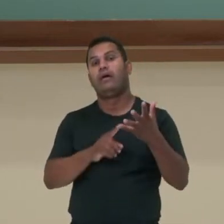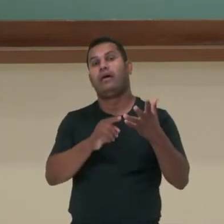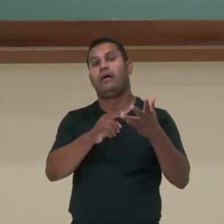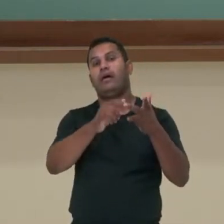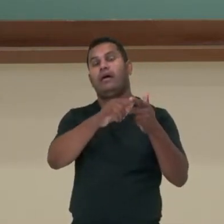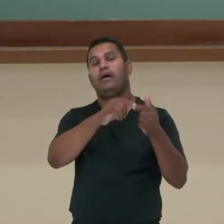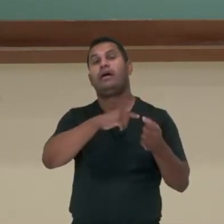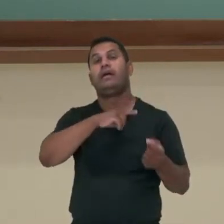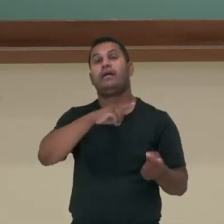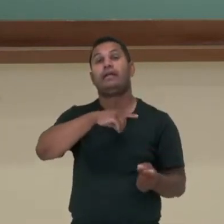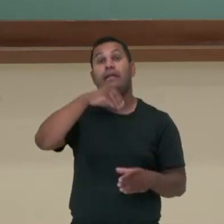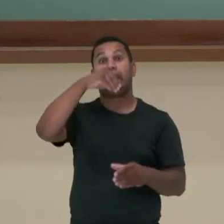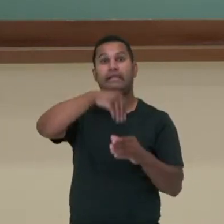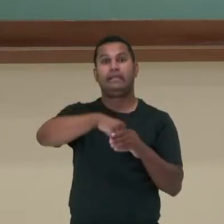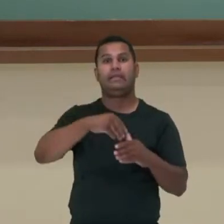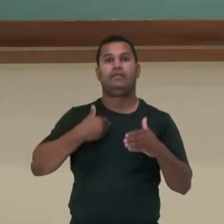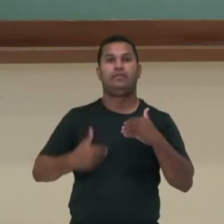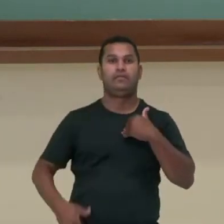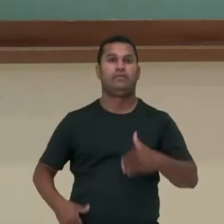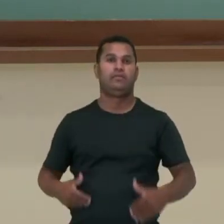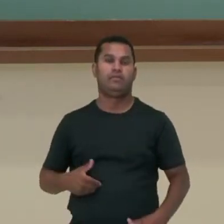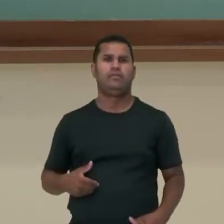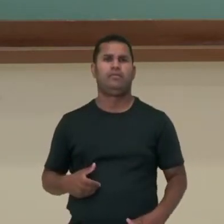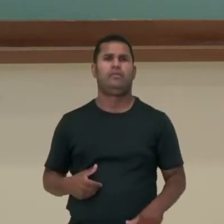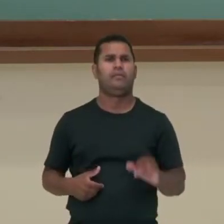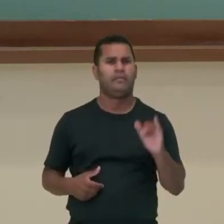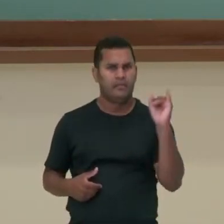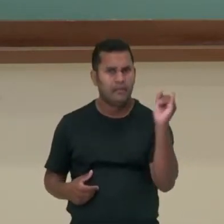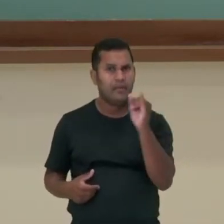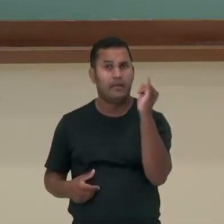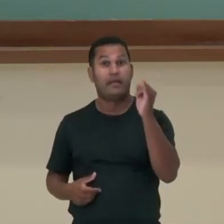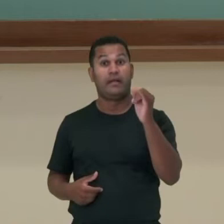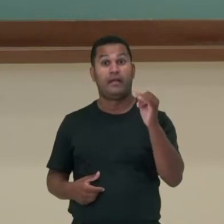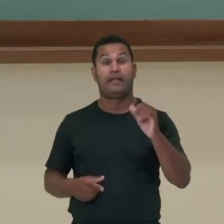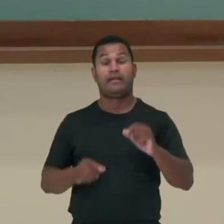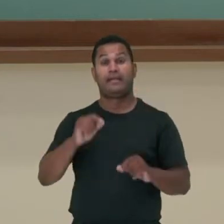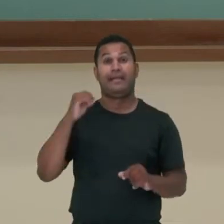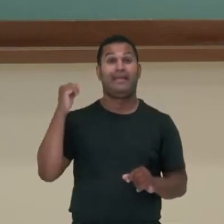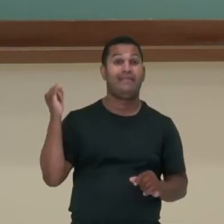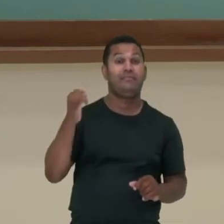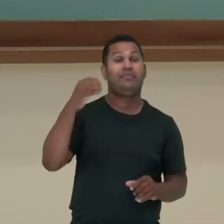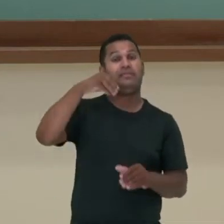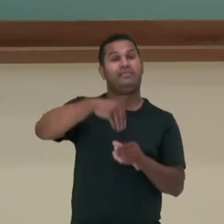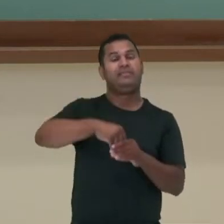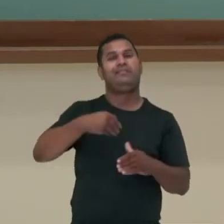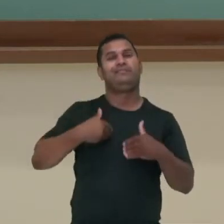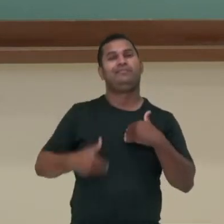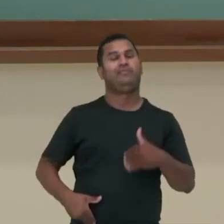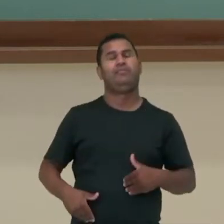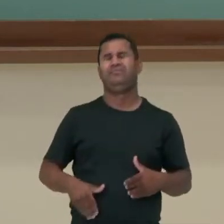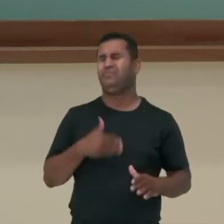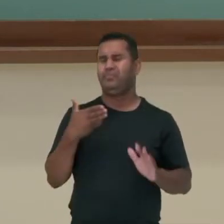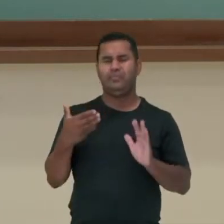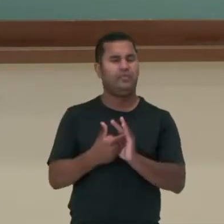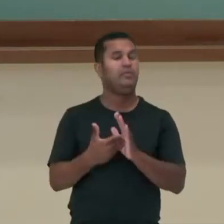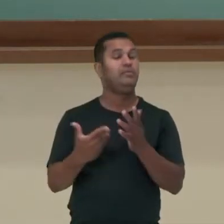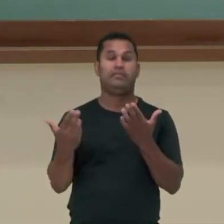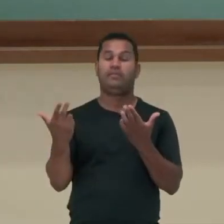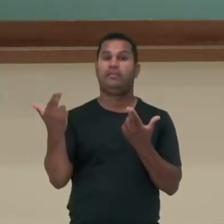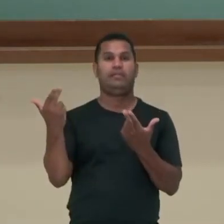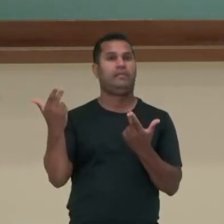exemplo, a composição química, que são os átomos que compõem o corpo. Todos os seres vivos, eles têm em